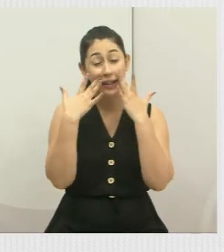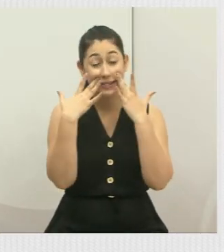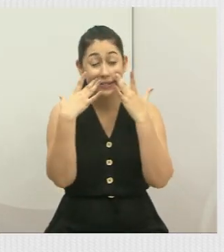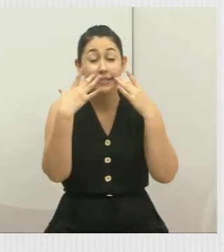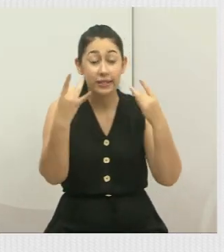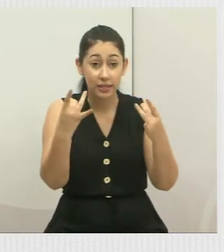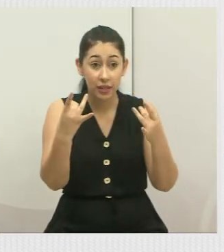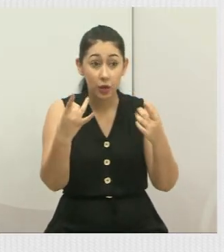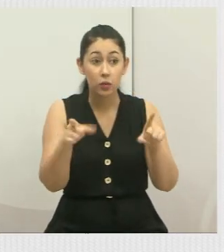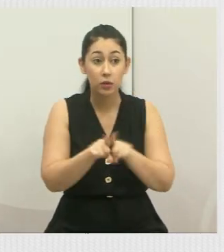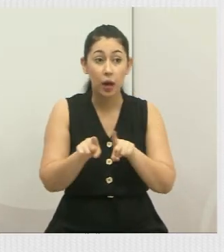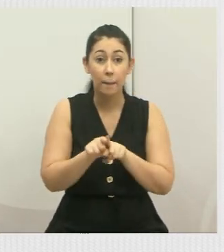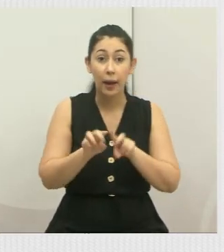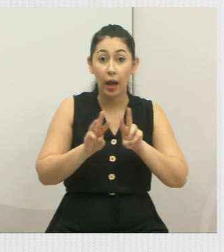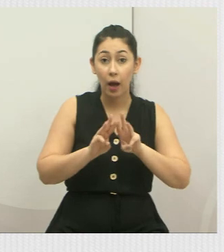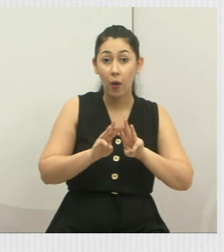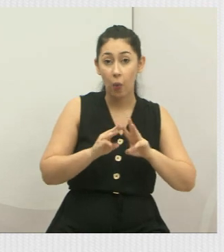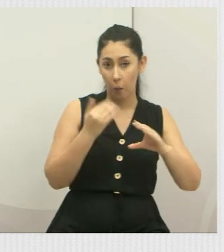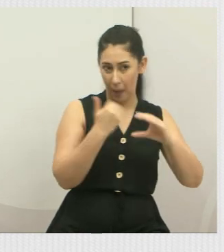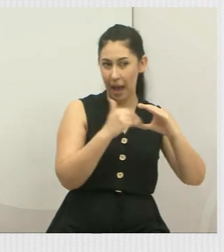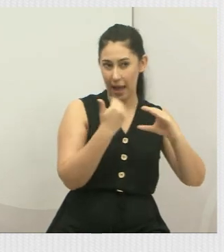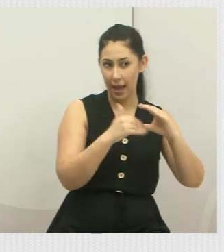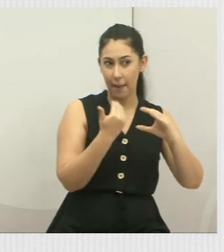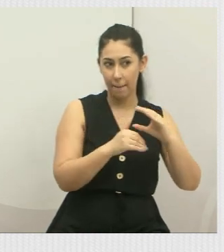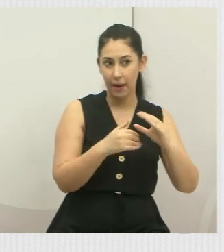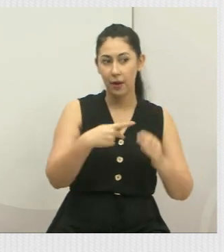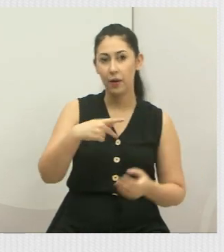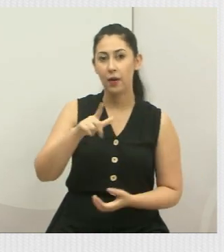atento a este e-mail que está aqui na tela,